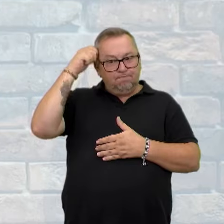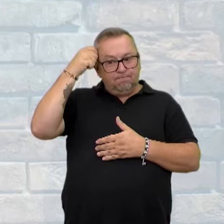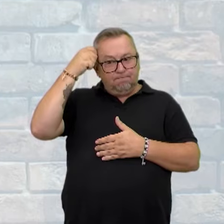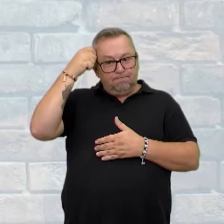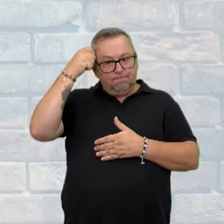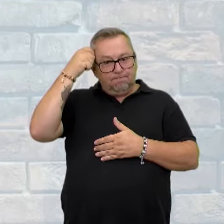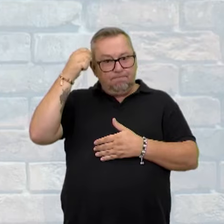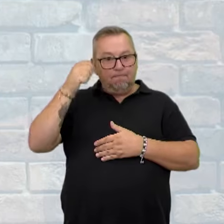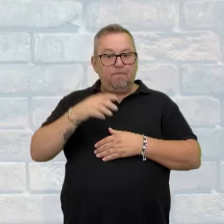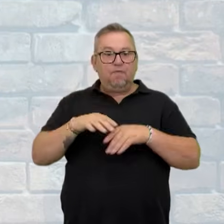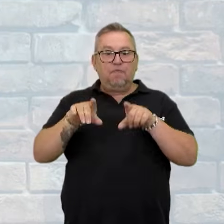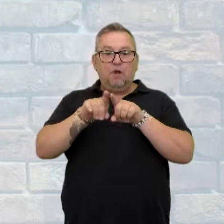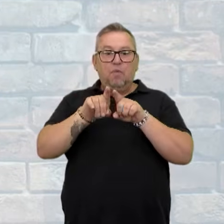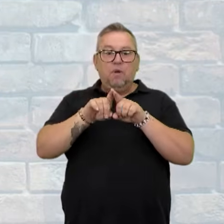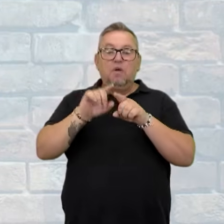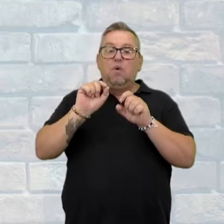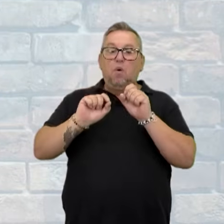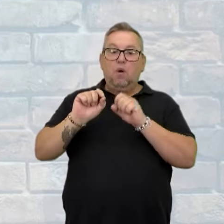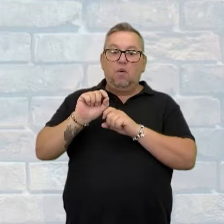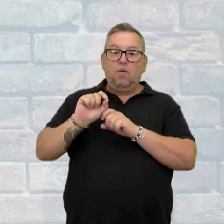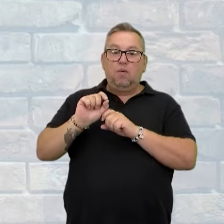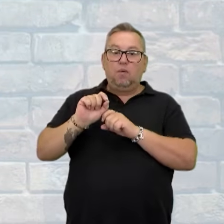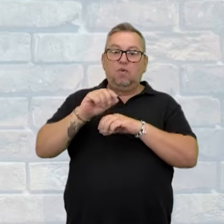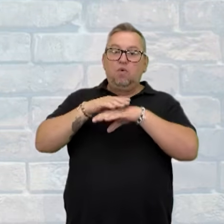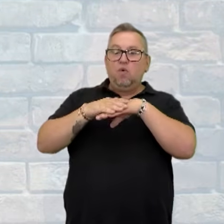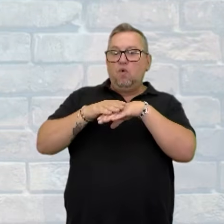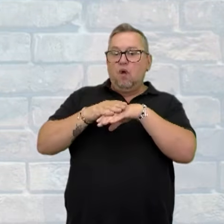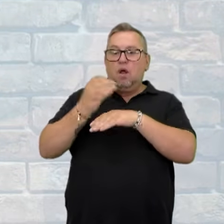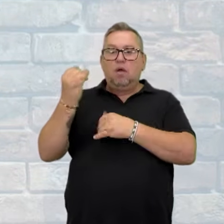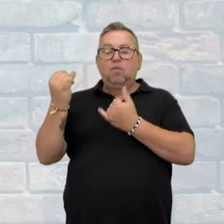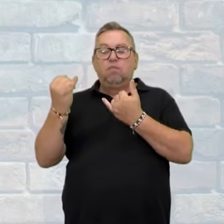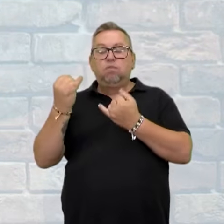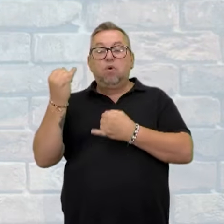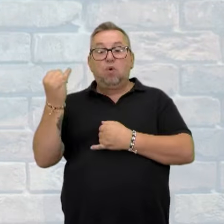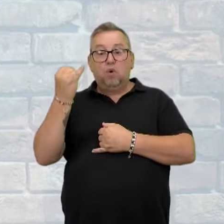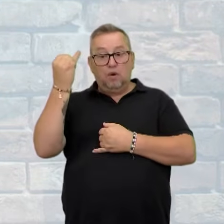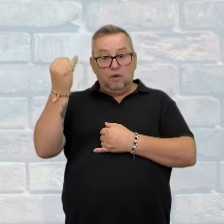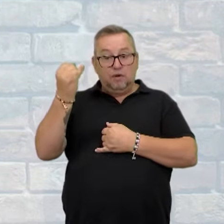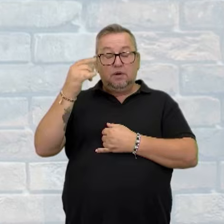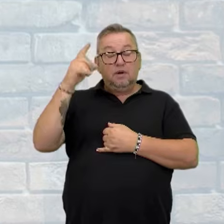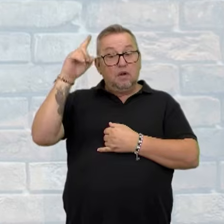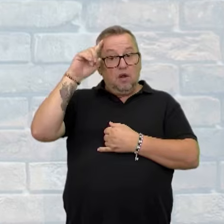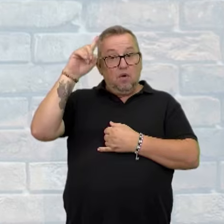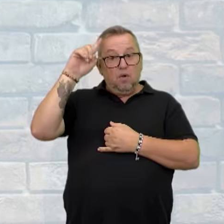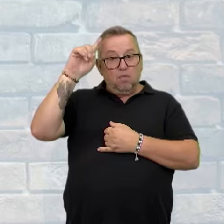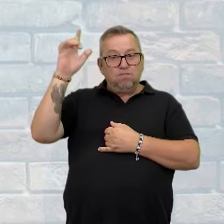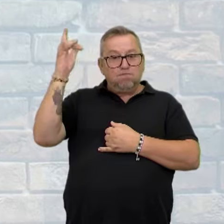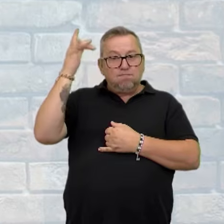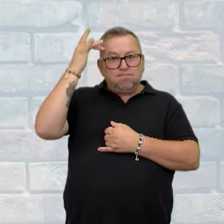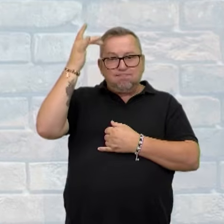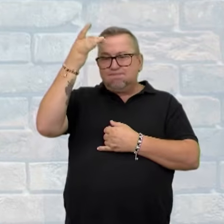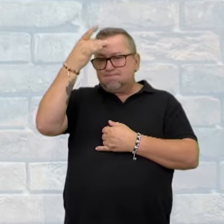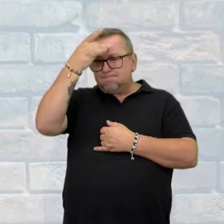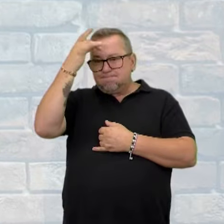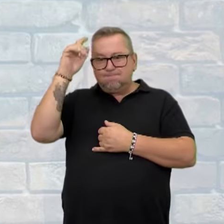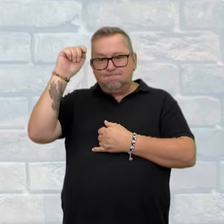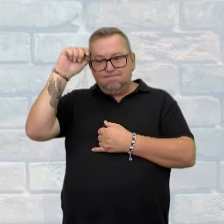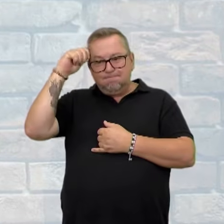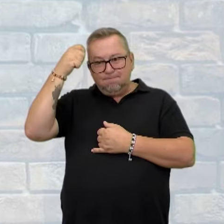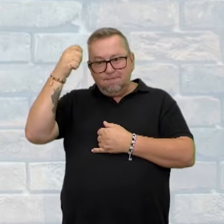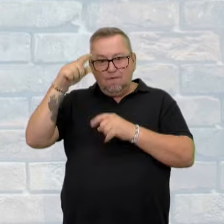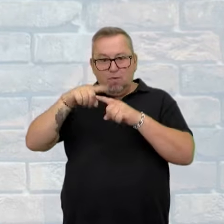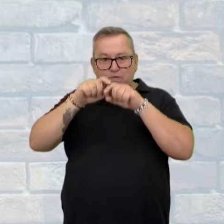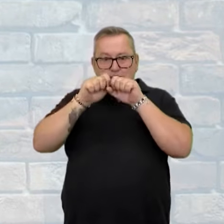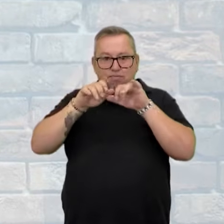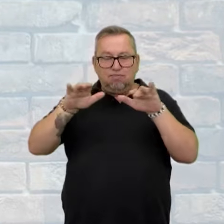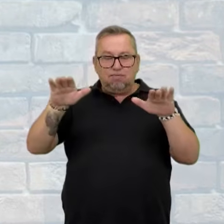negra. E qual que é o objetivo? Discutir a importância do Dia da Consciência Negra para a disseminação de uma